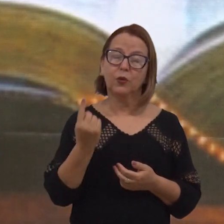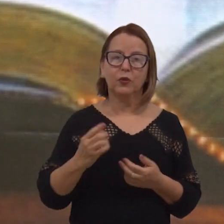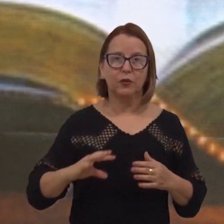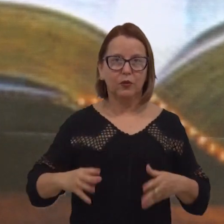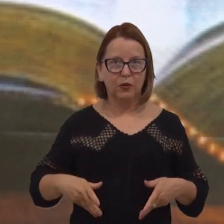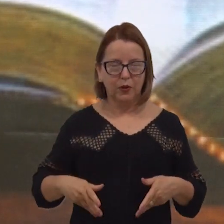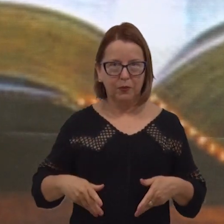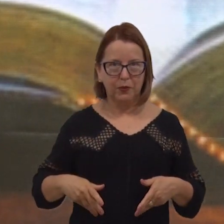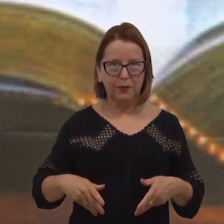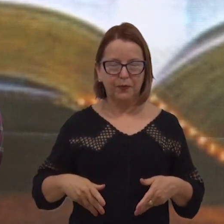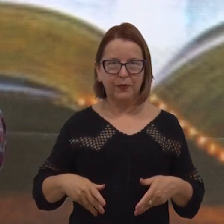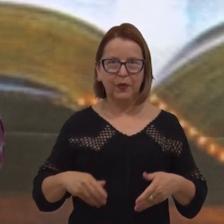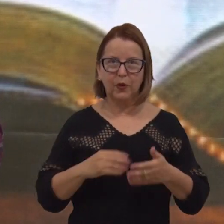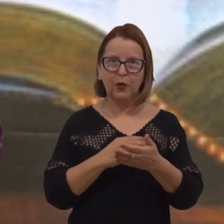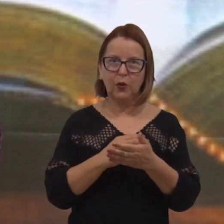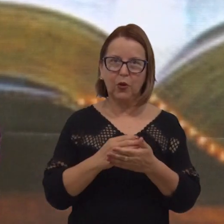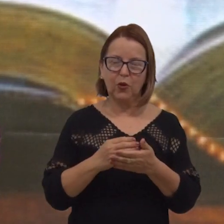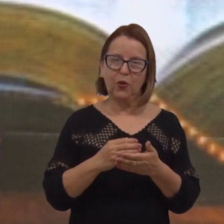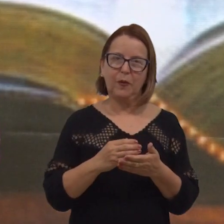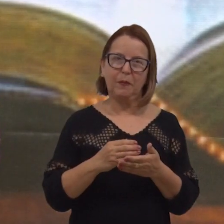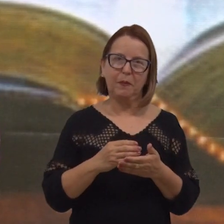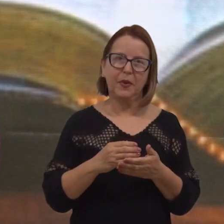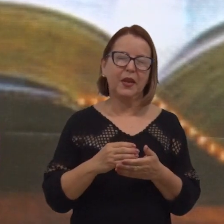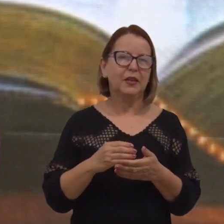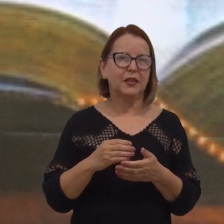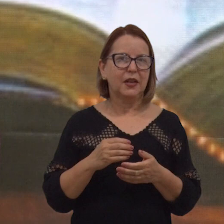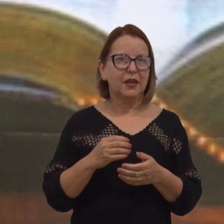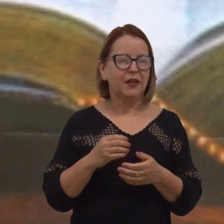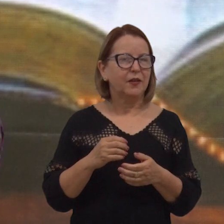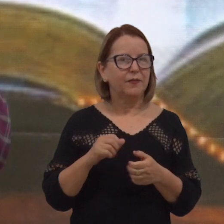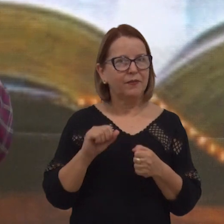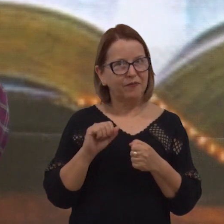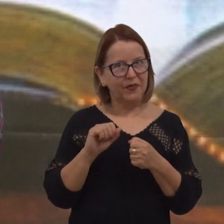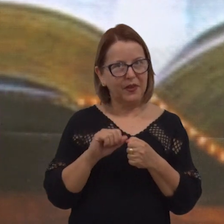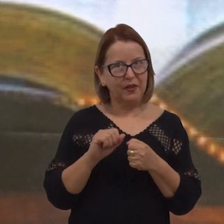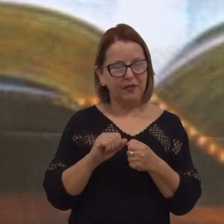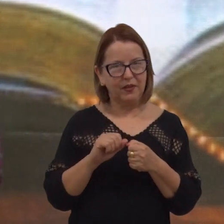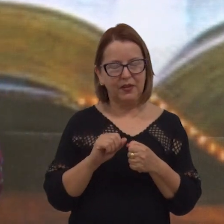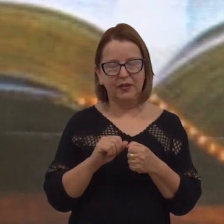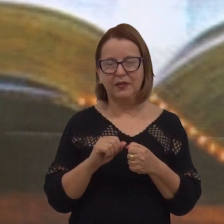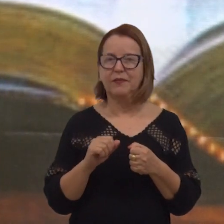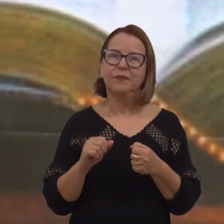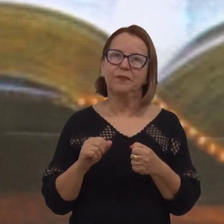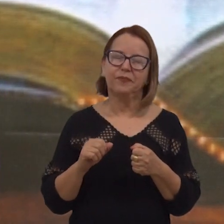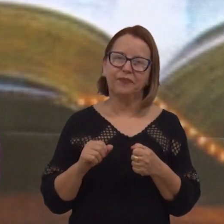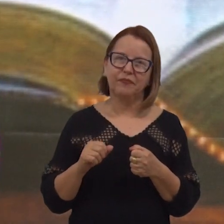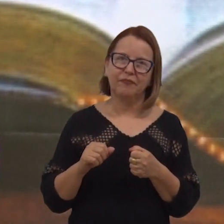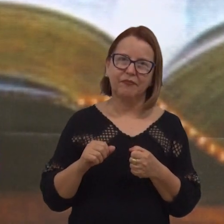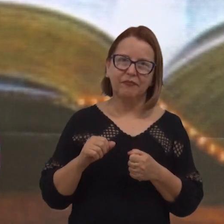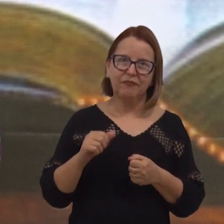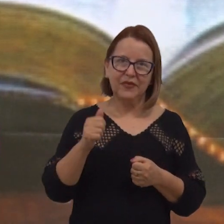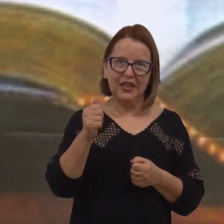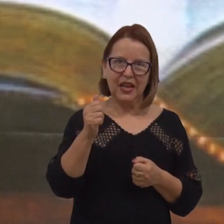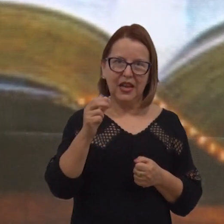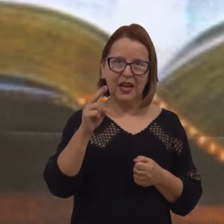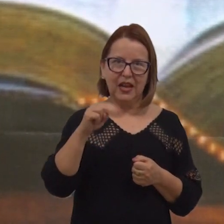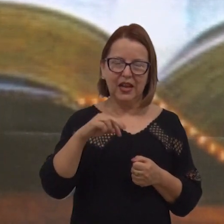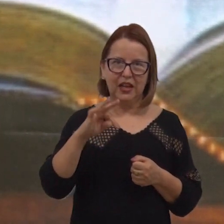anticorpos contra os componentes do nosso próprio organismo, por motivos variados e nem